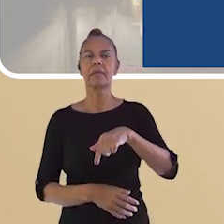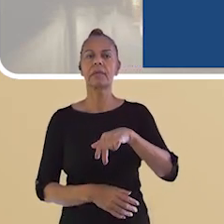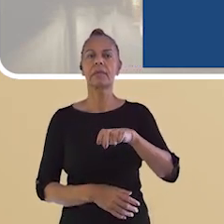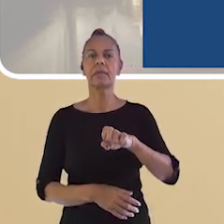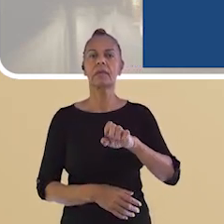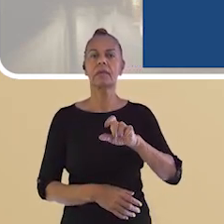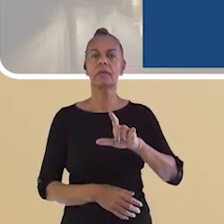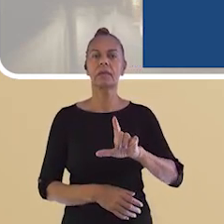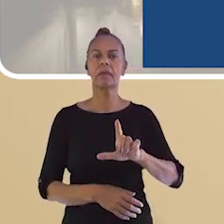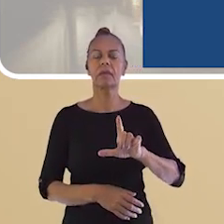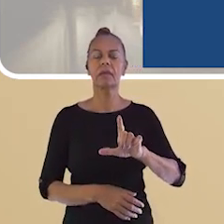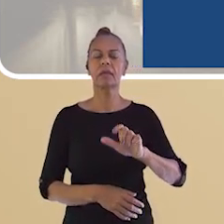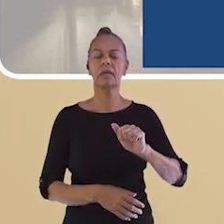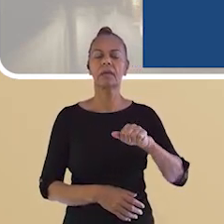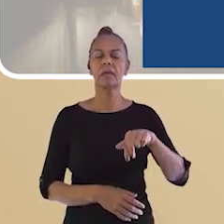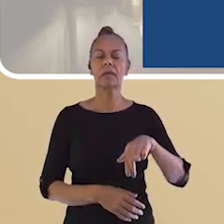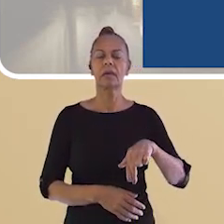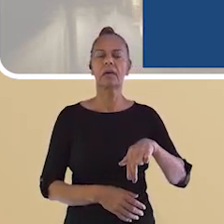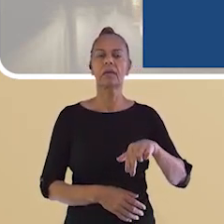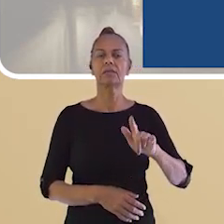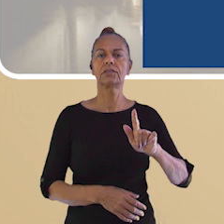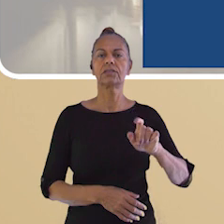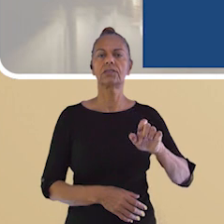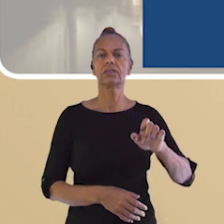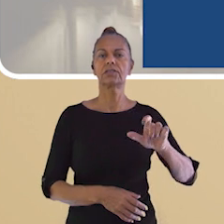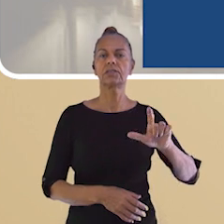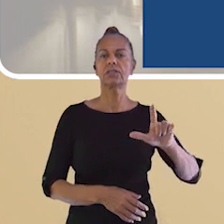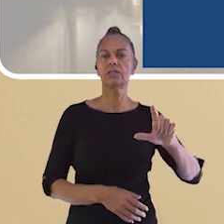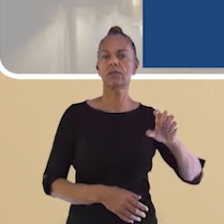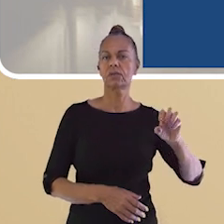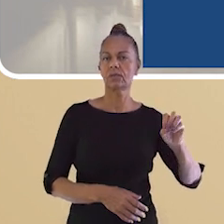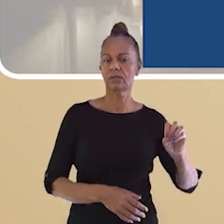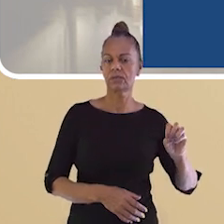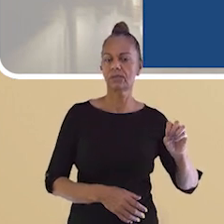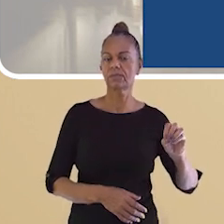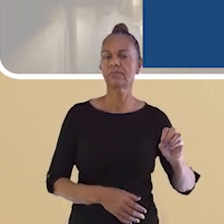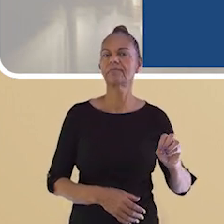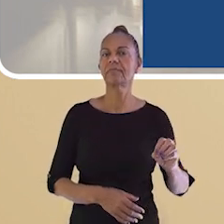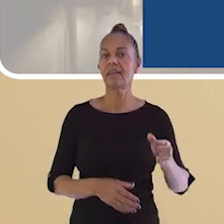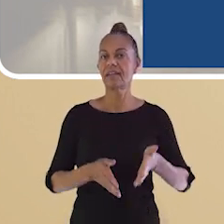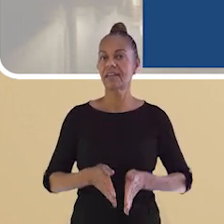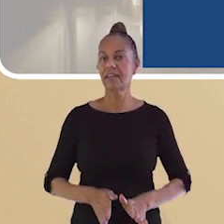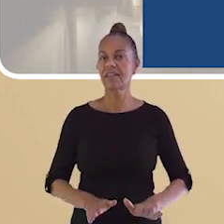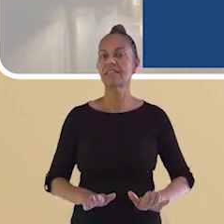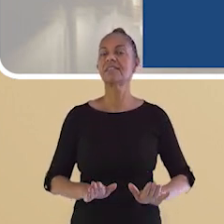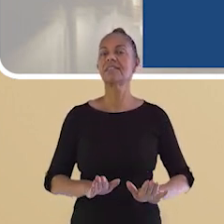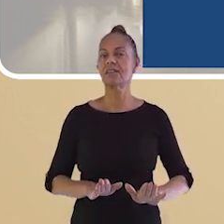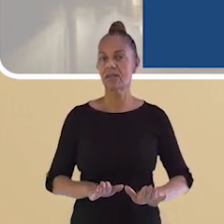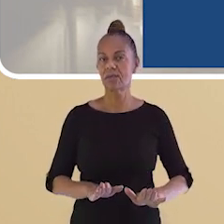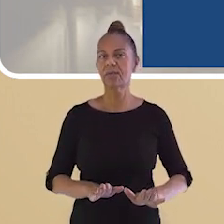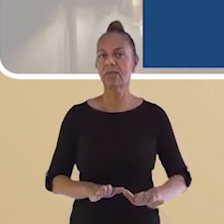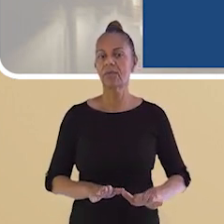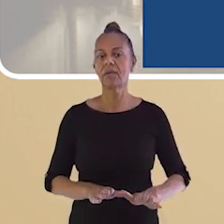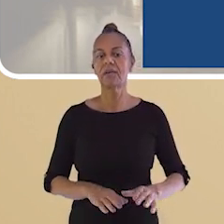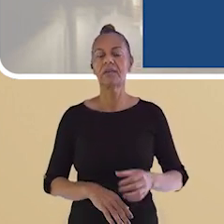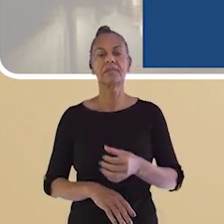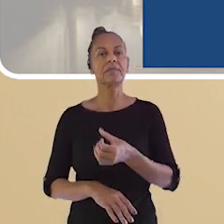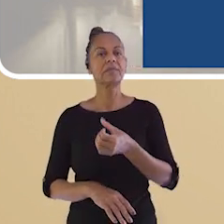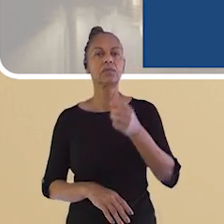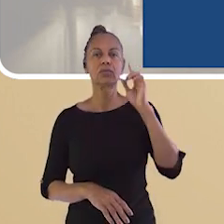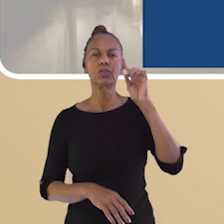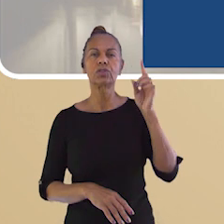menos importante, temos Michelangelo de Lodovico Buonarroti Simoni, conhecido como